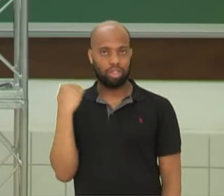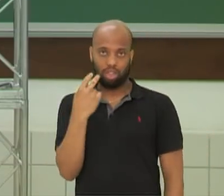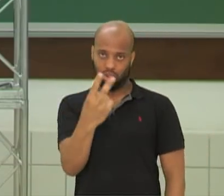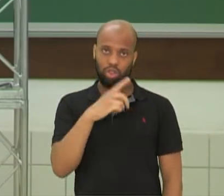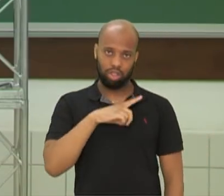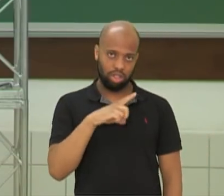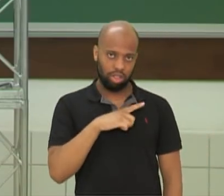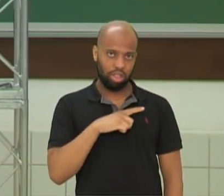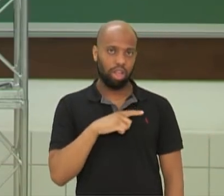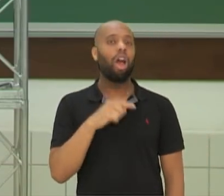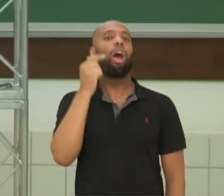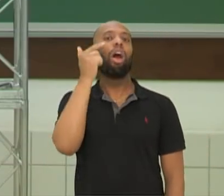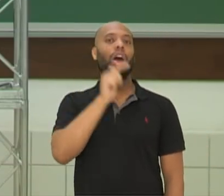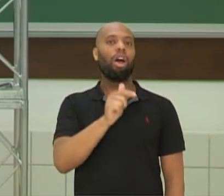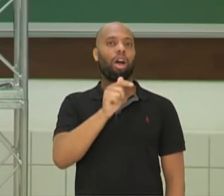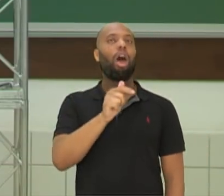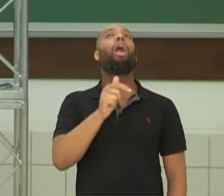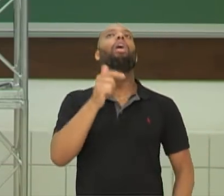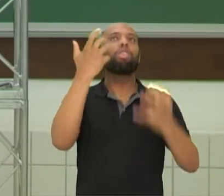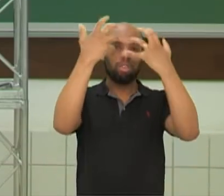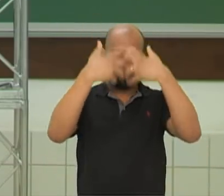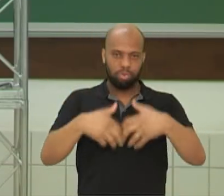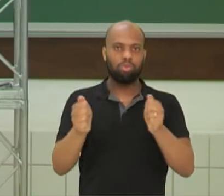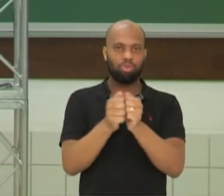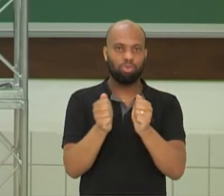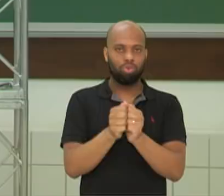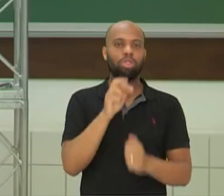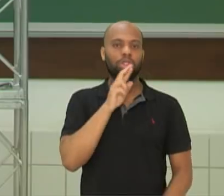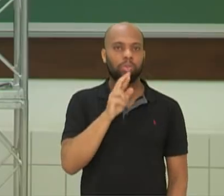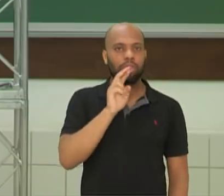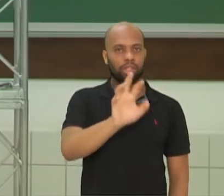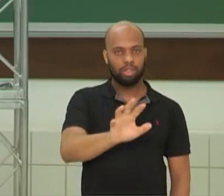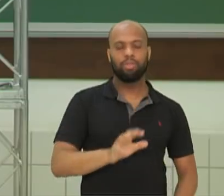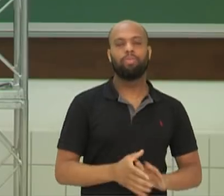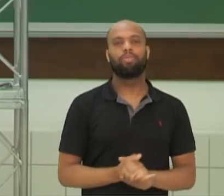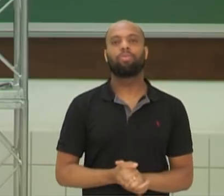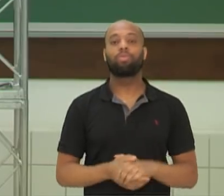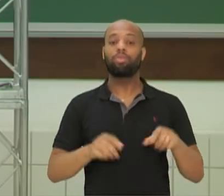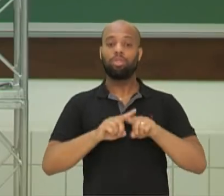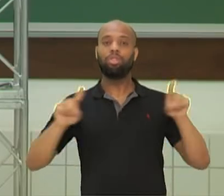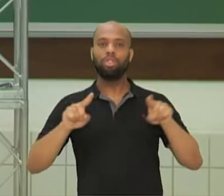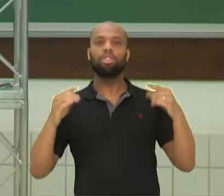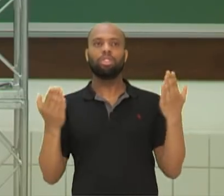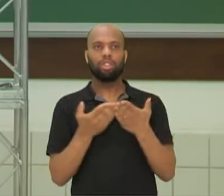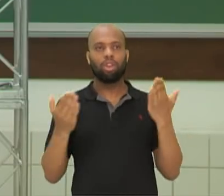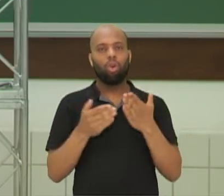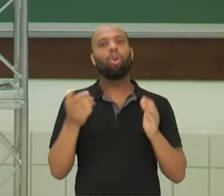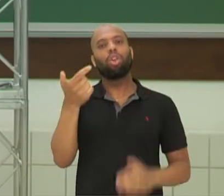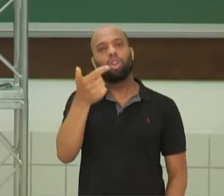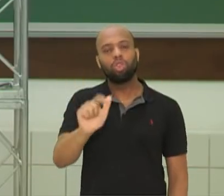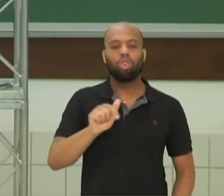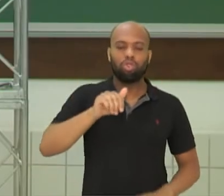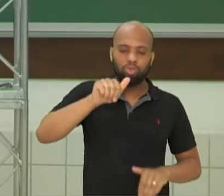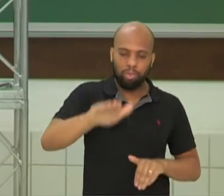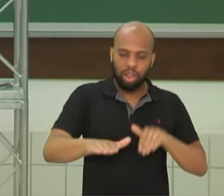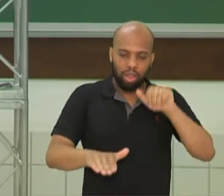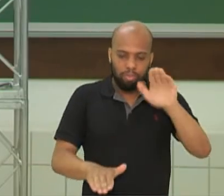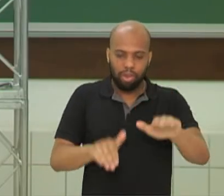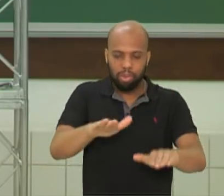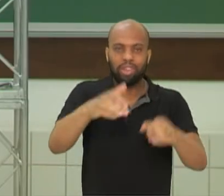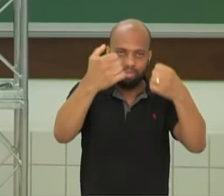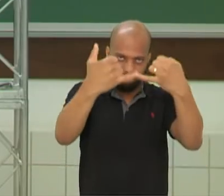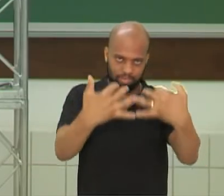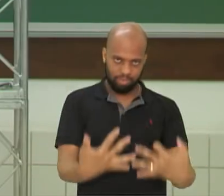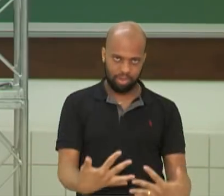anteriores para pegar o raciocínio desse tipo de solução. Mas a gente vai aqui de novo, passo a passo, explicar com vocês,